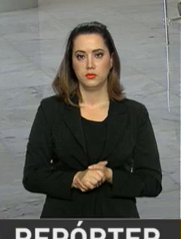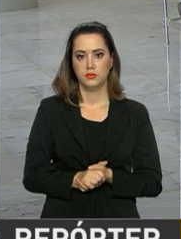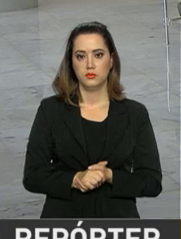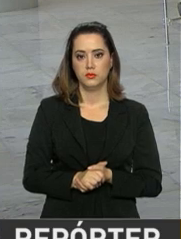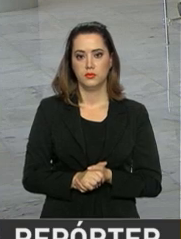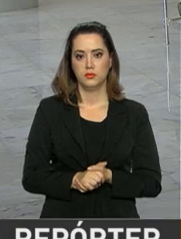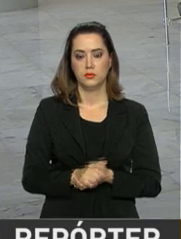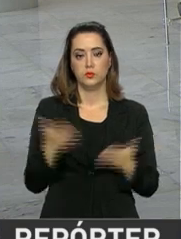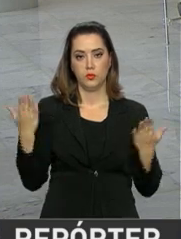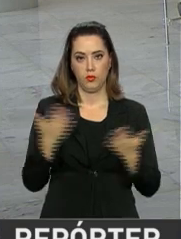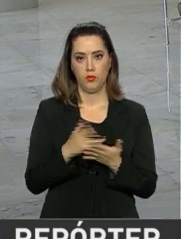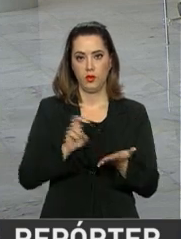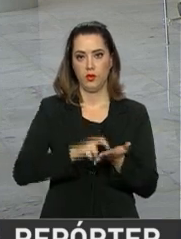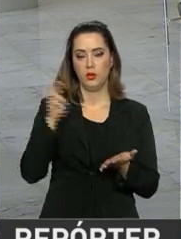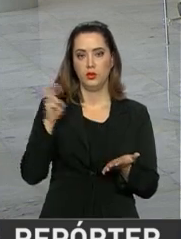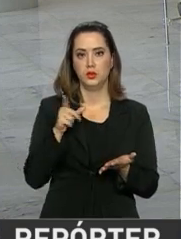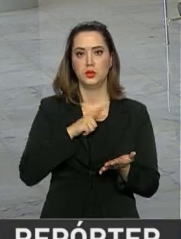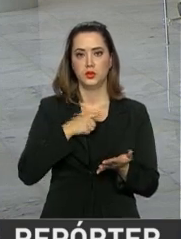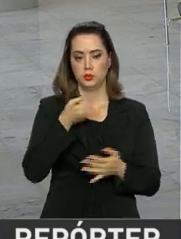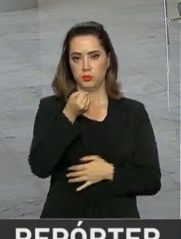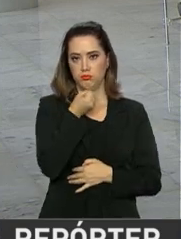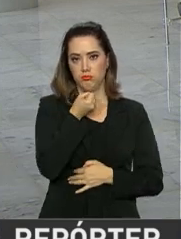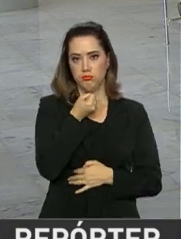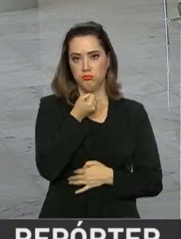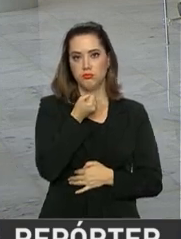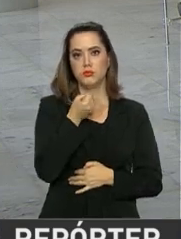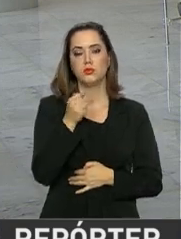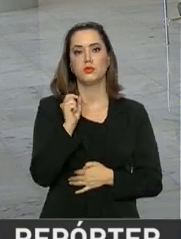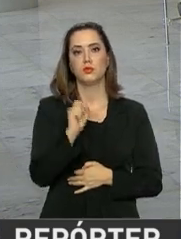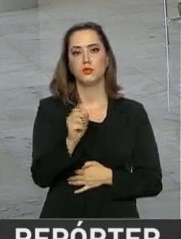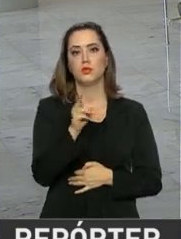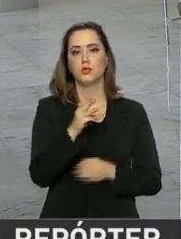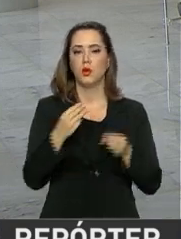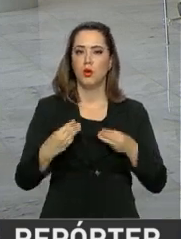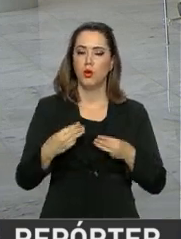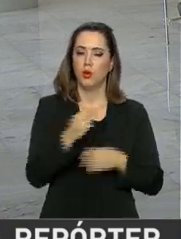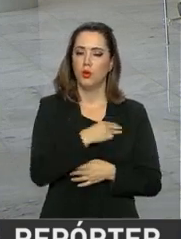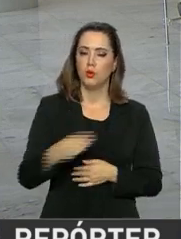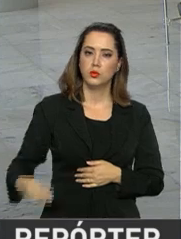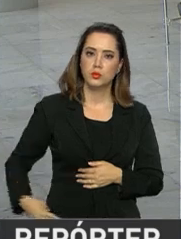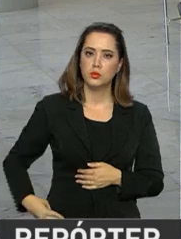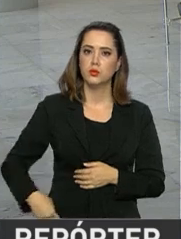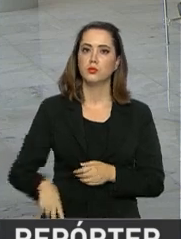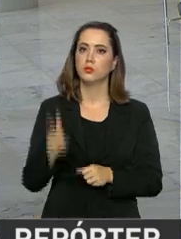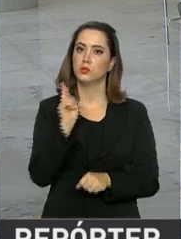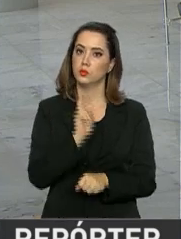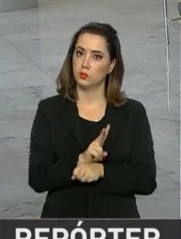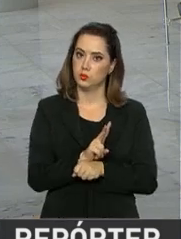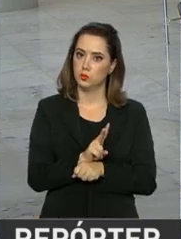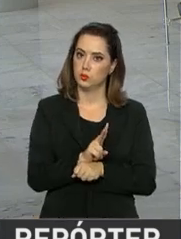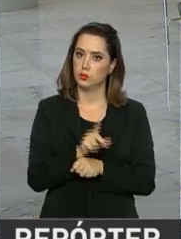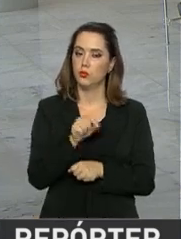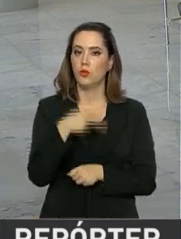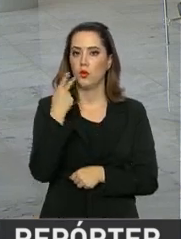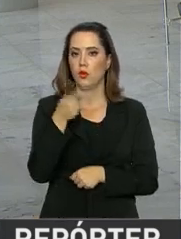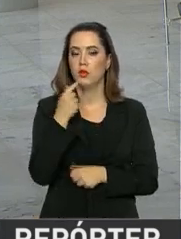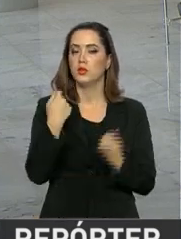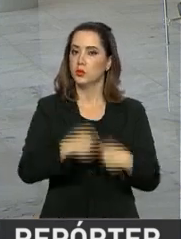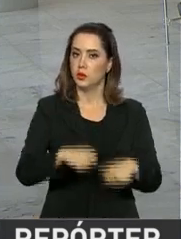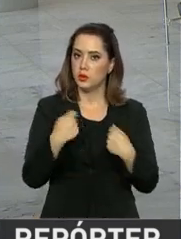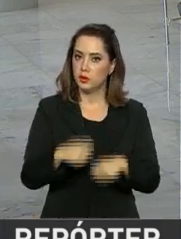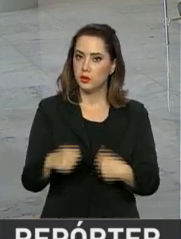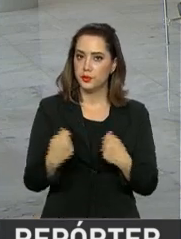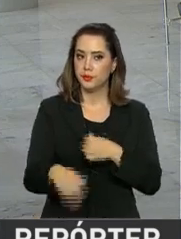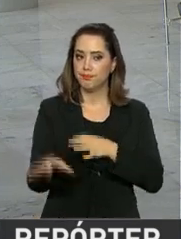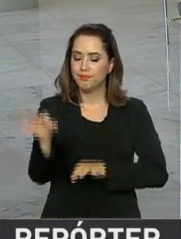061-98197-2284. E hoje pela manhã, em entrevista à Globo News, o ministro da Defesa, Raul Jungmann, falou sobre a necessidade de fazer